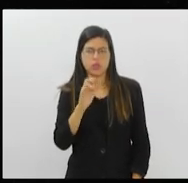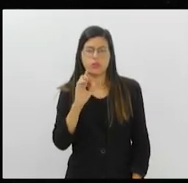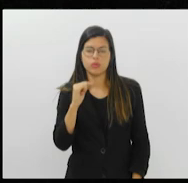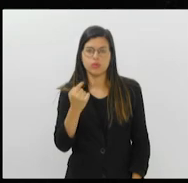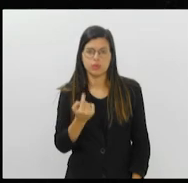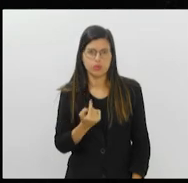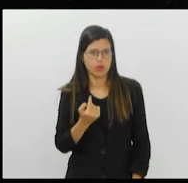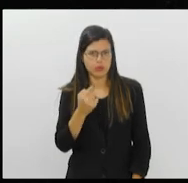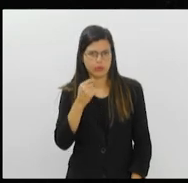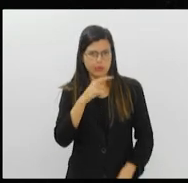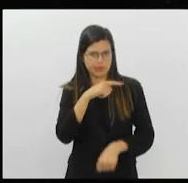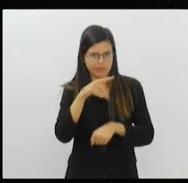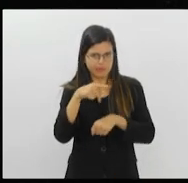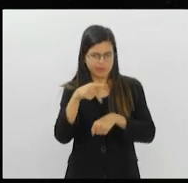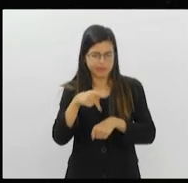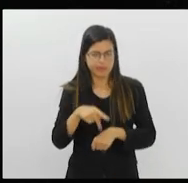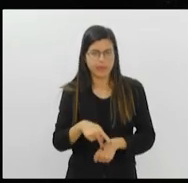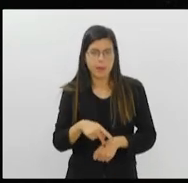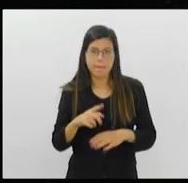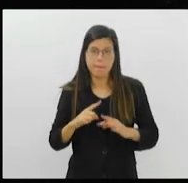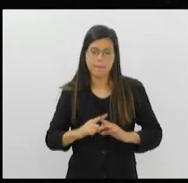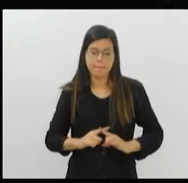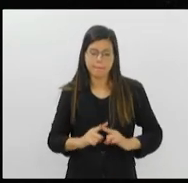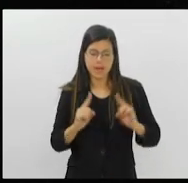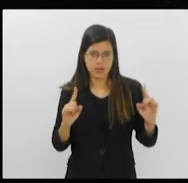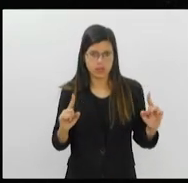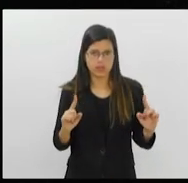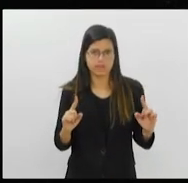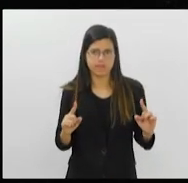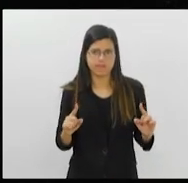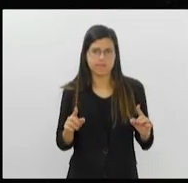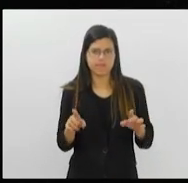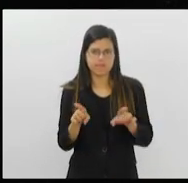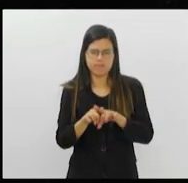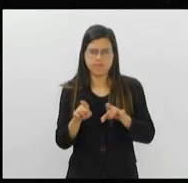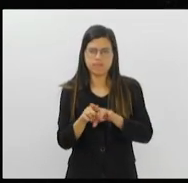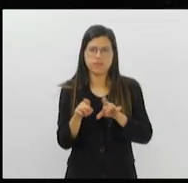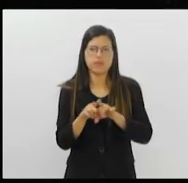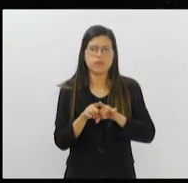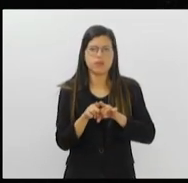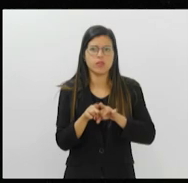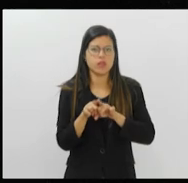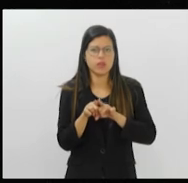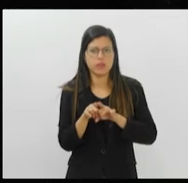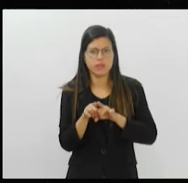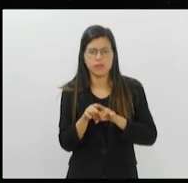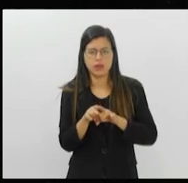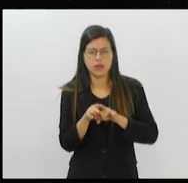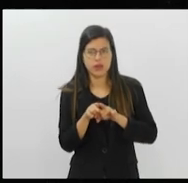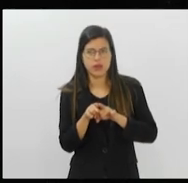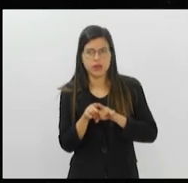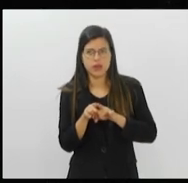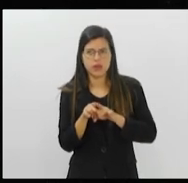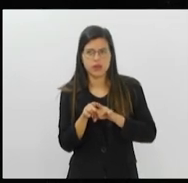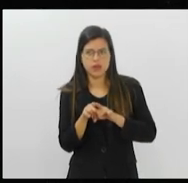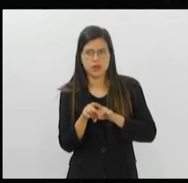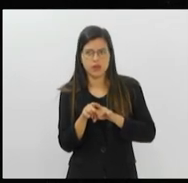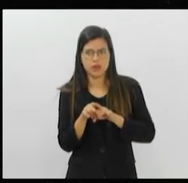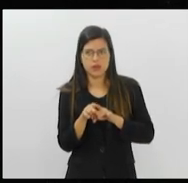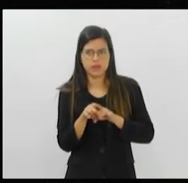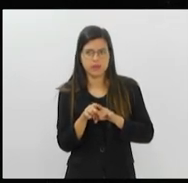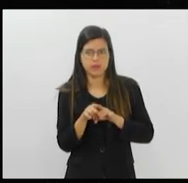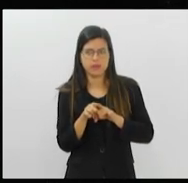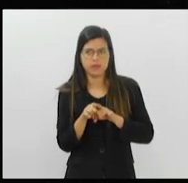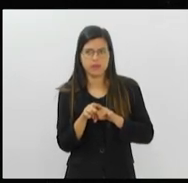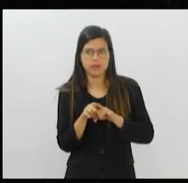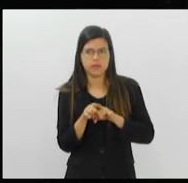do nosso país. Mas também coloca um senão para mostrar